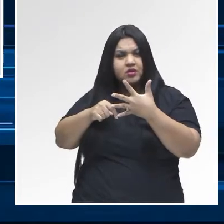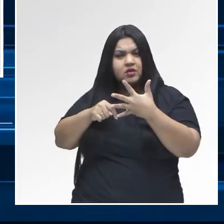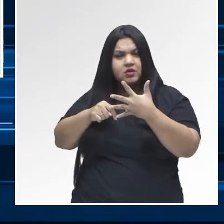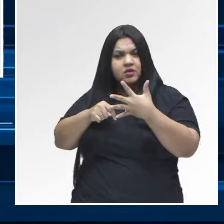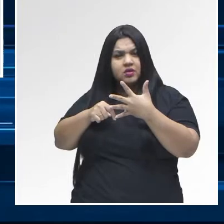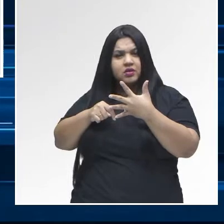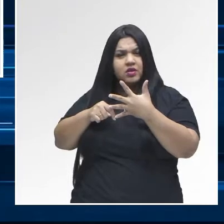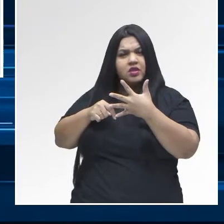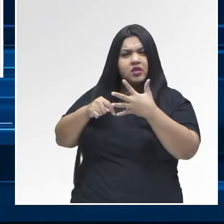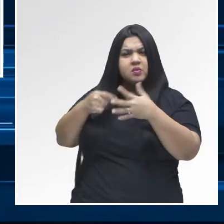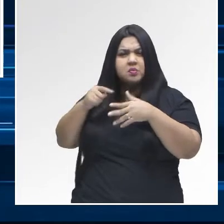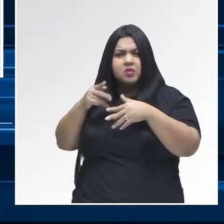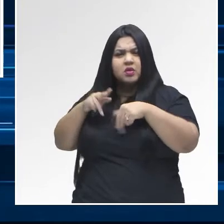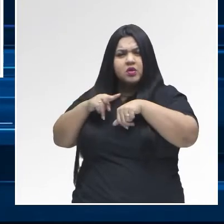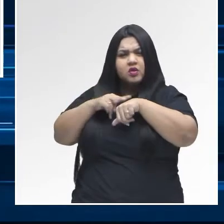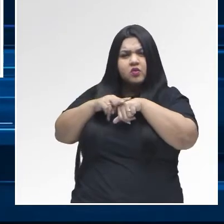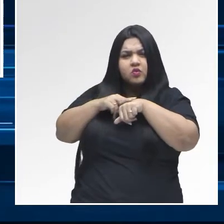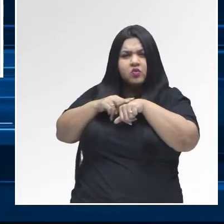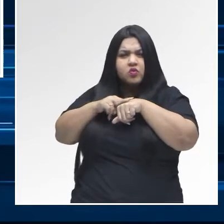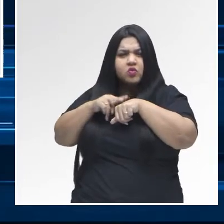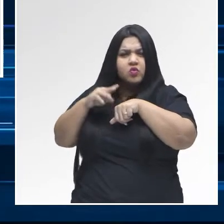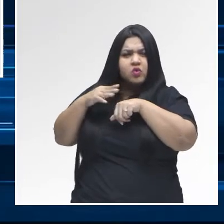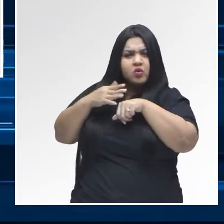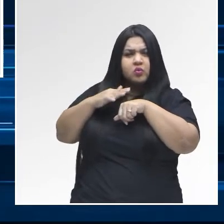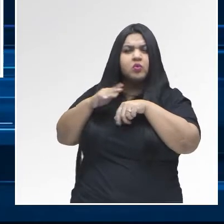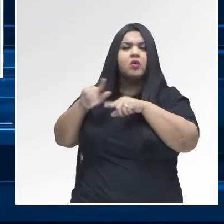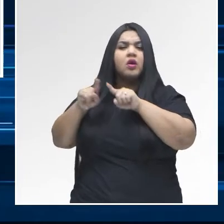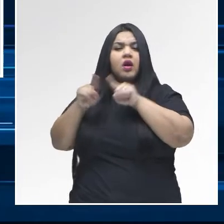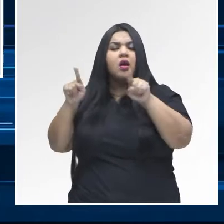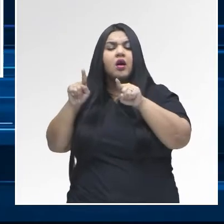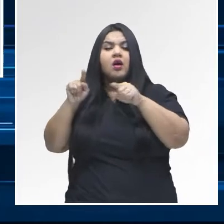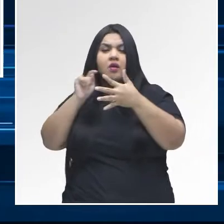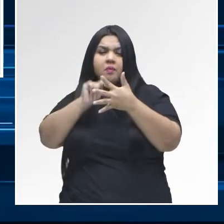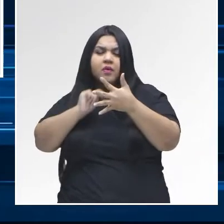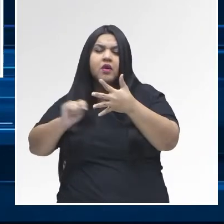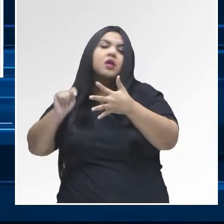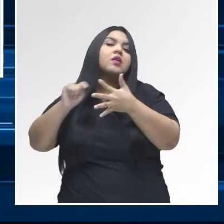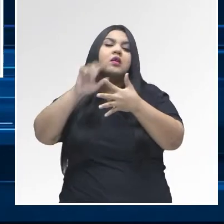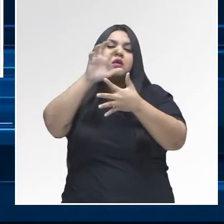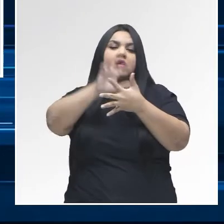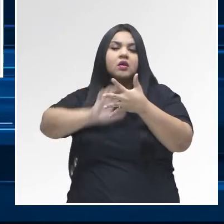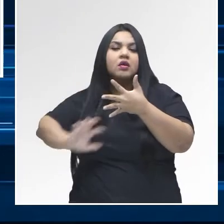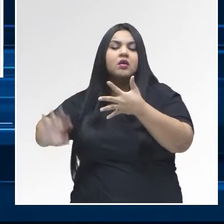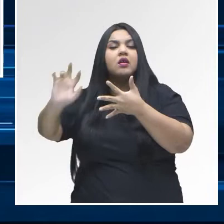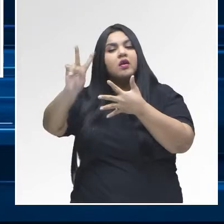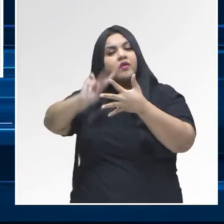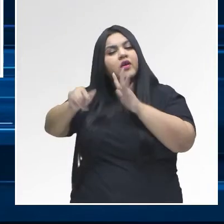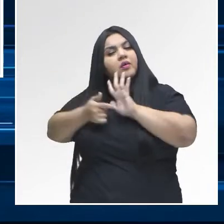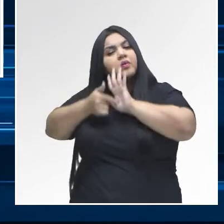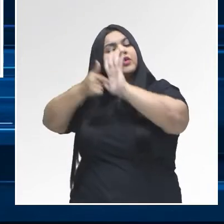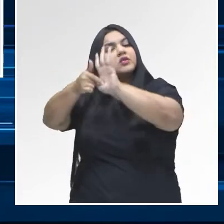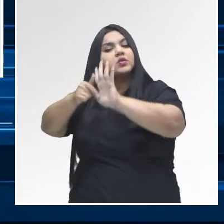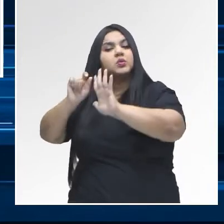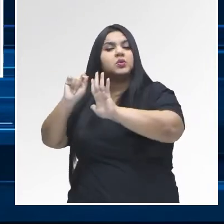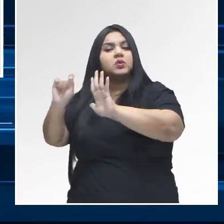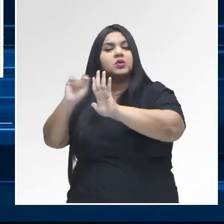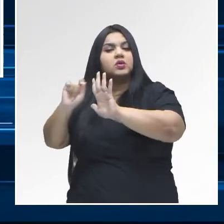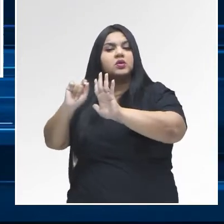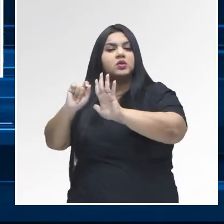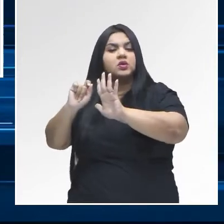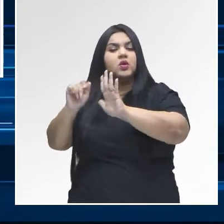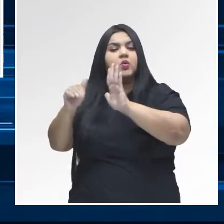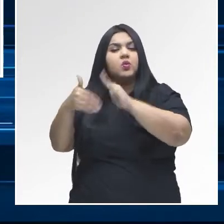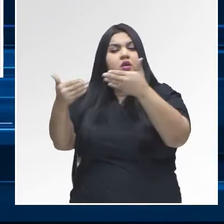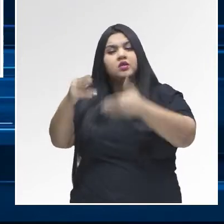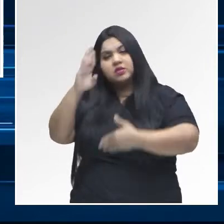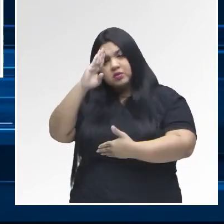meio de marrom, os pigmeus, tá? Então, essa região ali vai mostrar pra gente quais são as